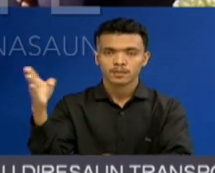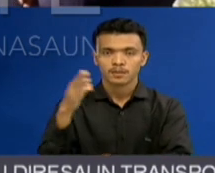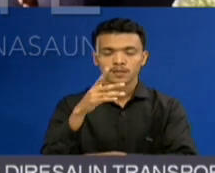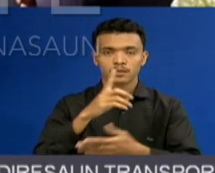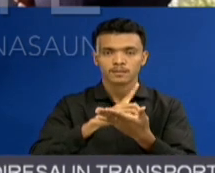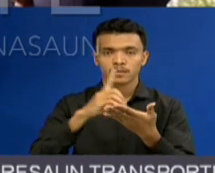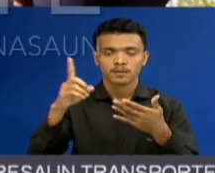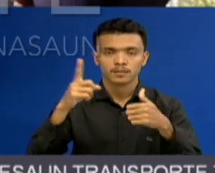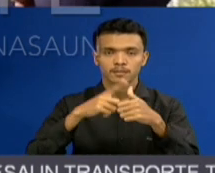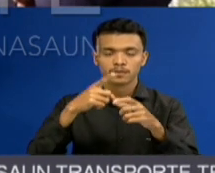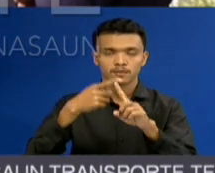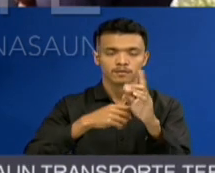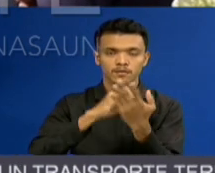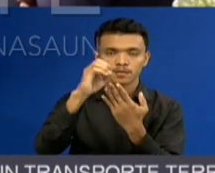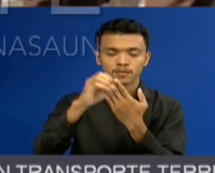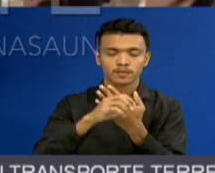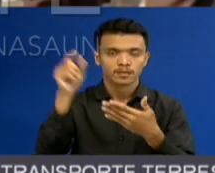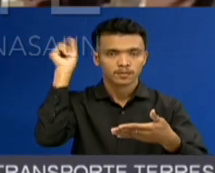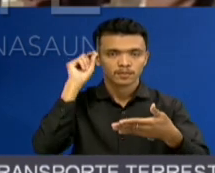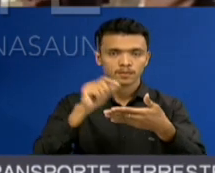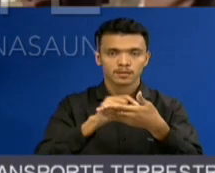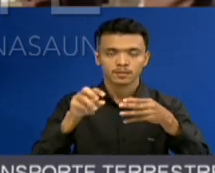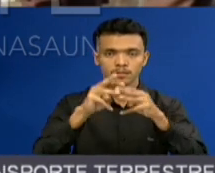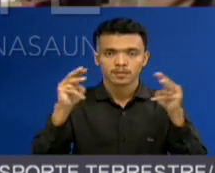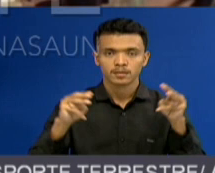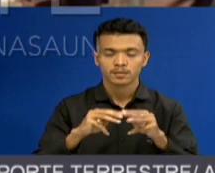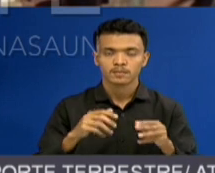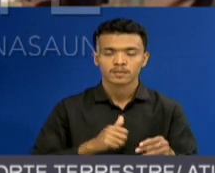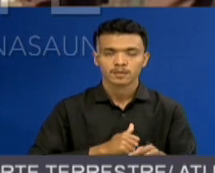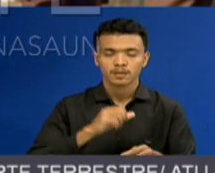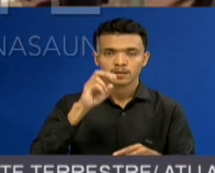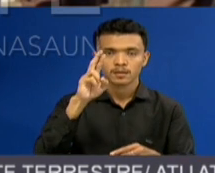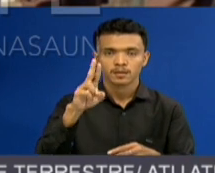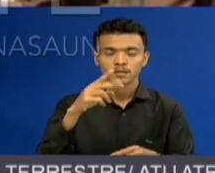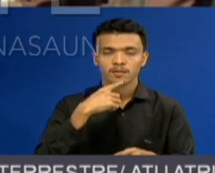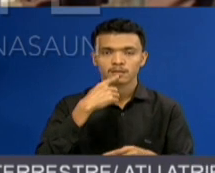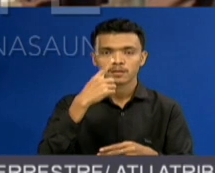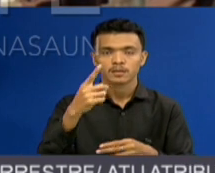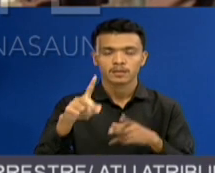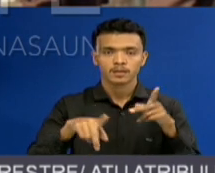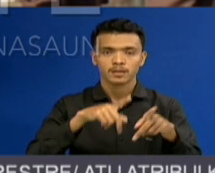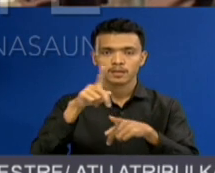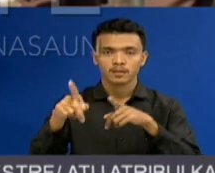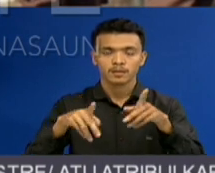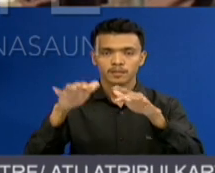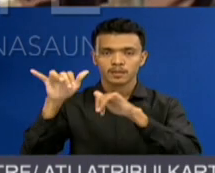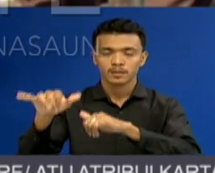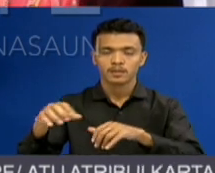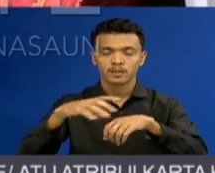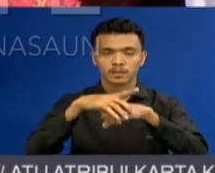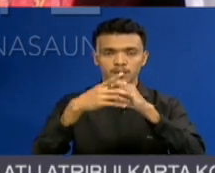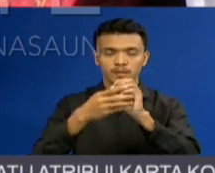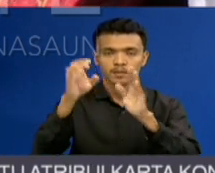fulano outubro e a administração municipio Aileu. Abel da Conceição ha teten. Cidadão sira nebe hel iha rai